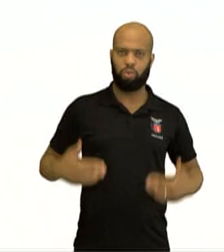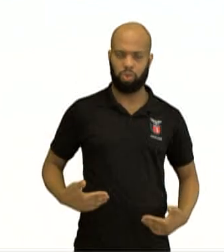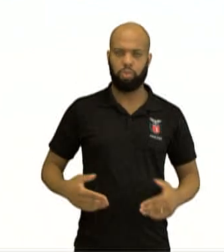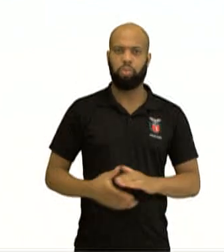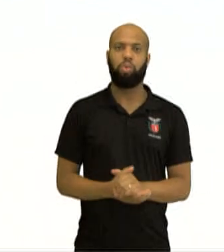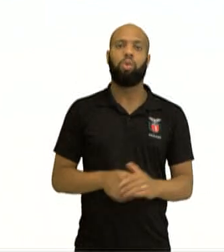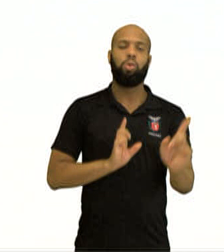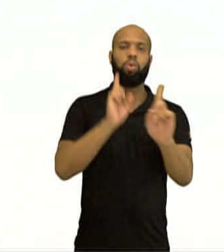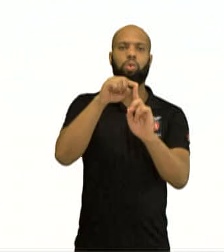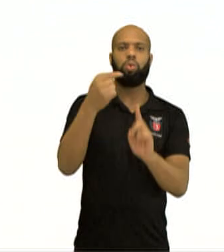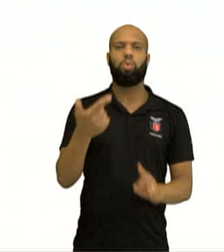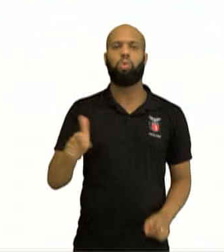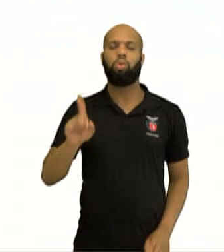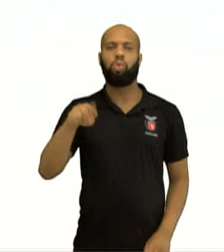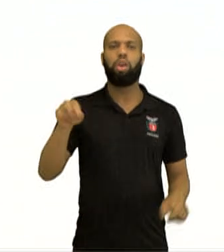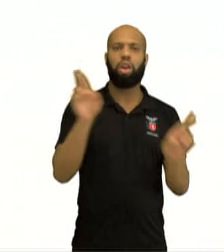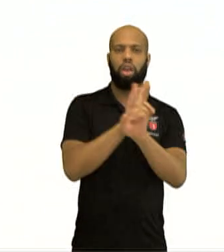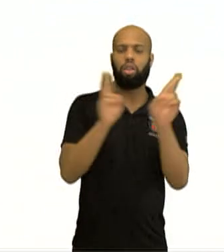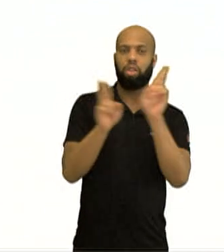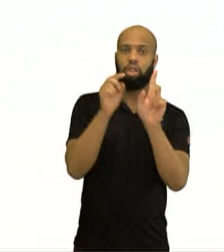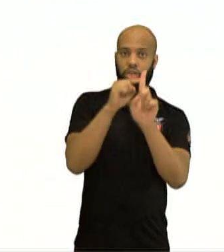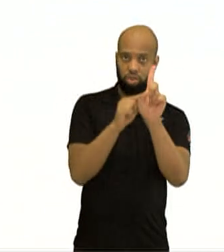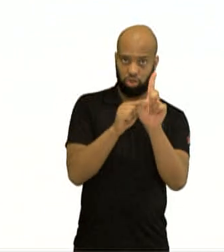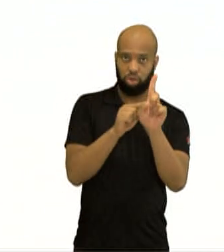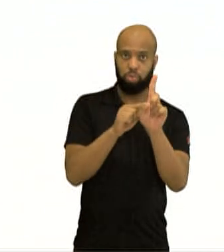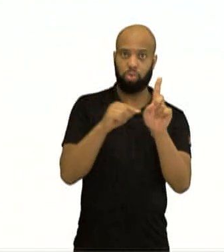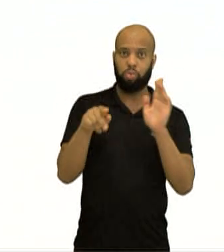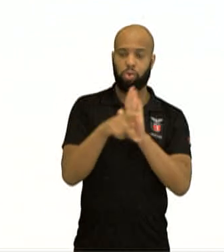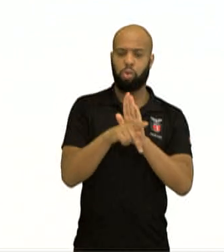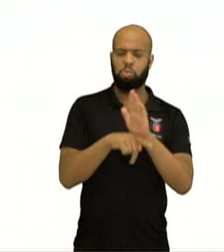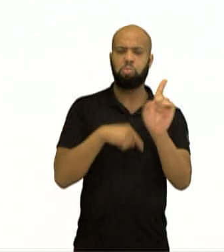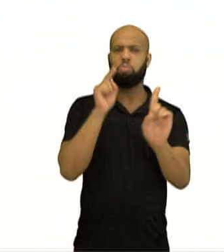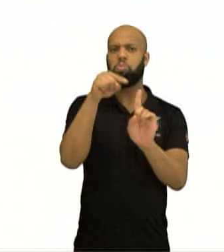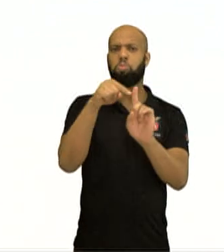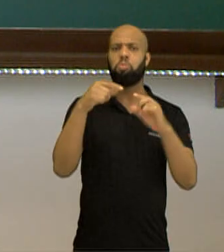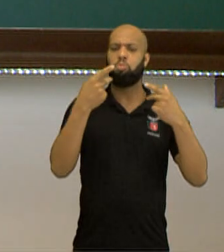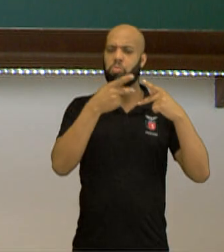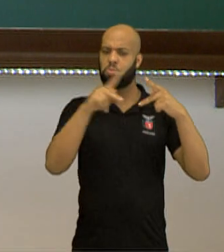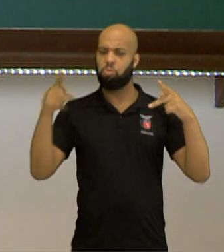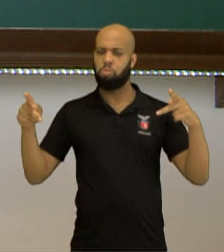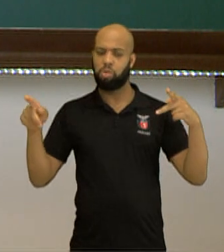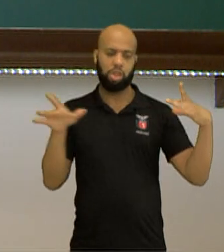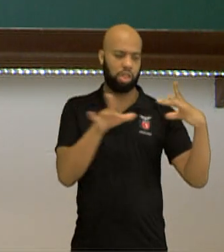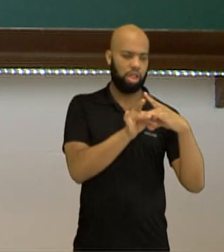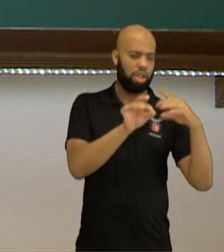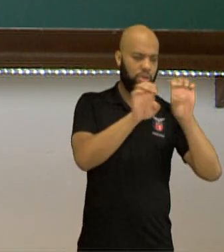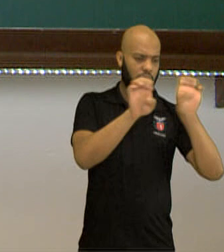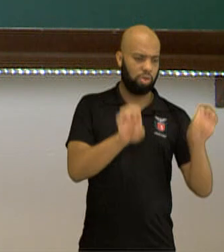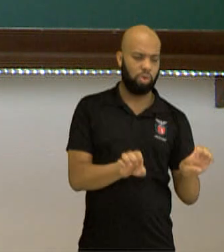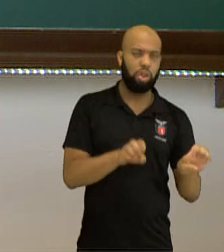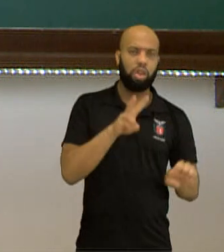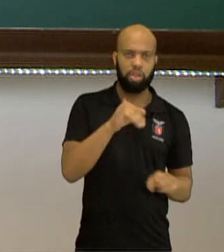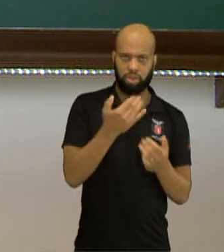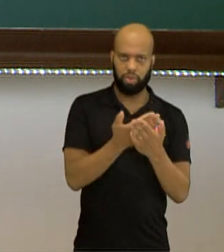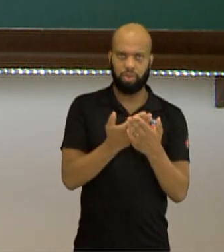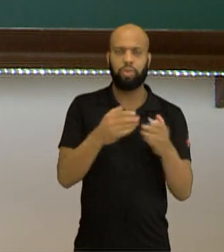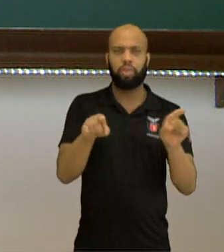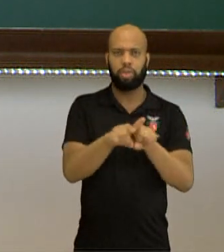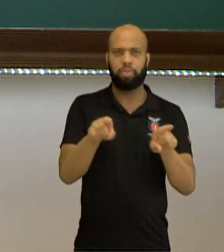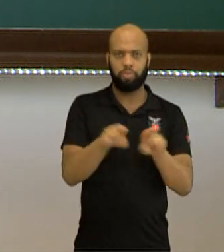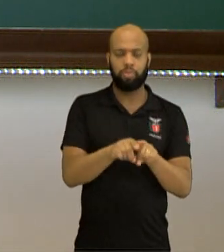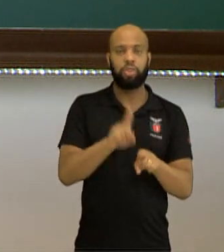Outro objetivo, relacionar os tipos e funções das proteínas com a sua estrutura. Nós vamos ver no decorrer da aula, tem bastante